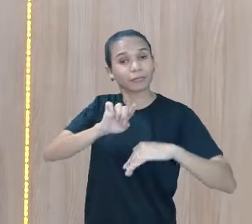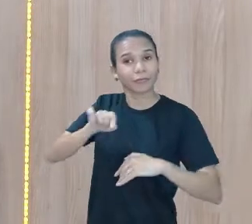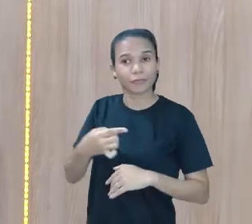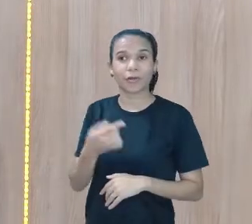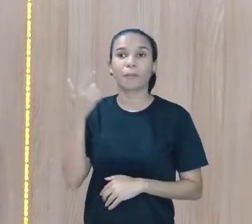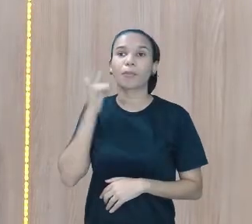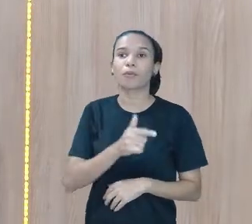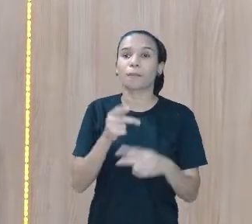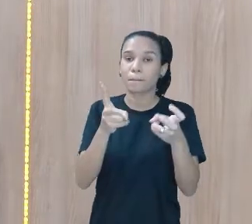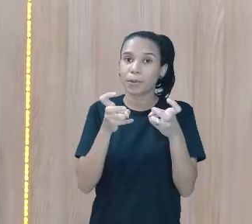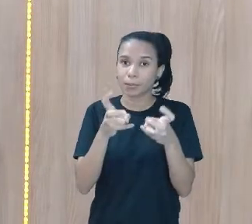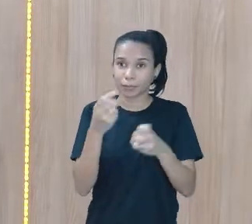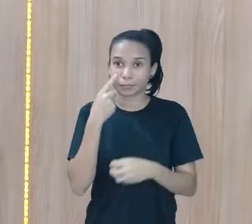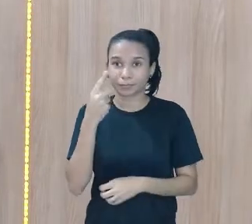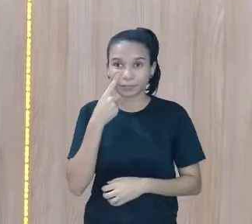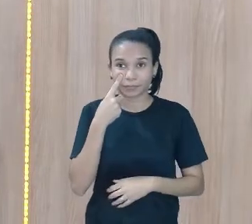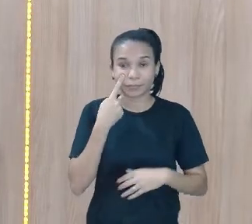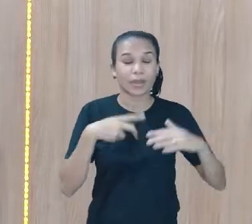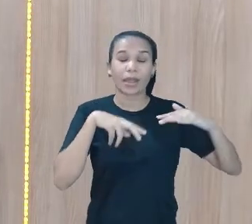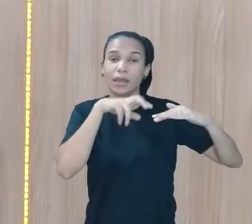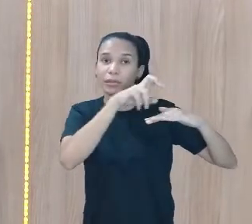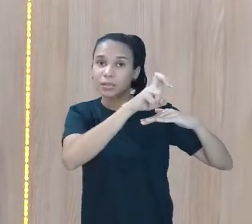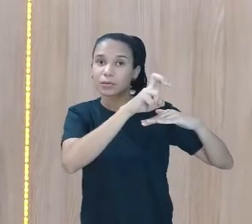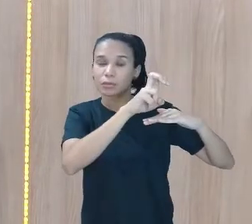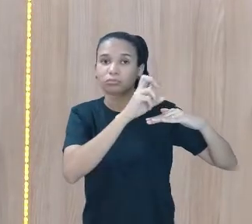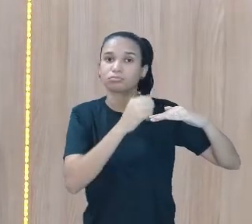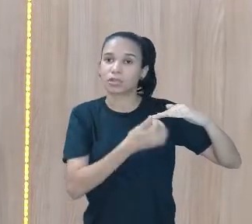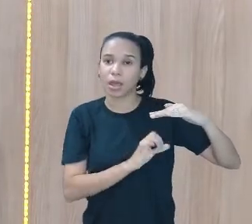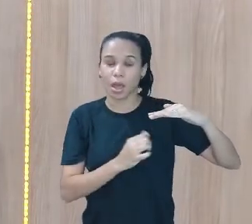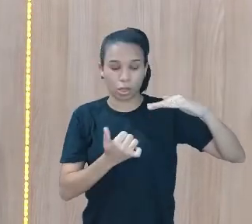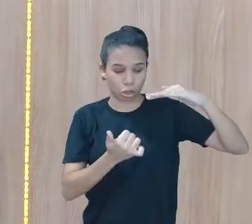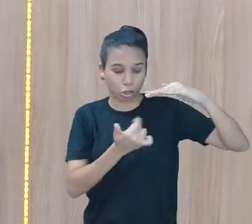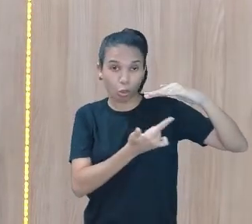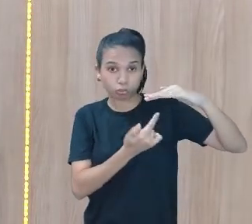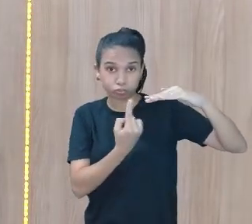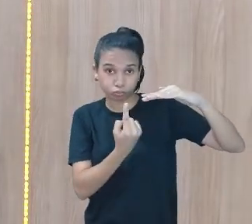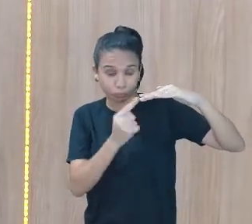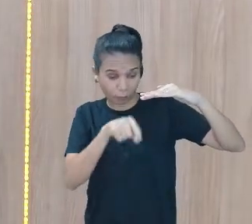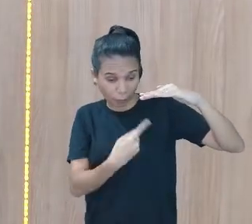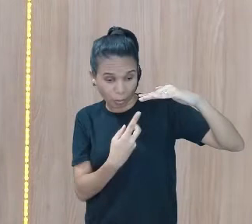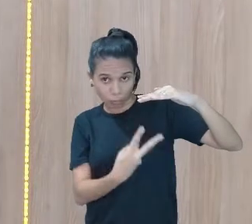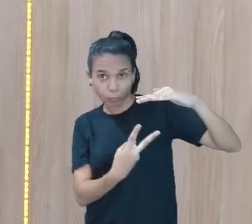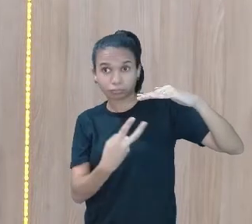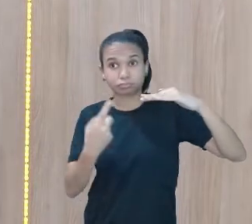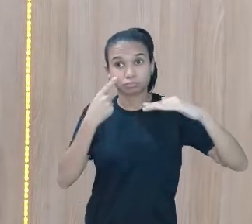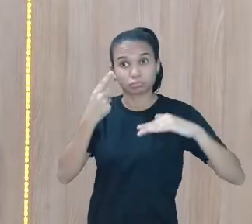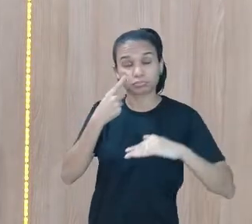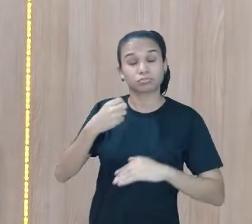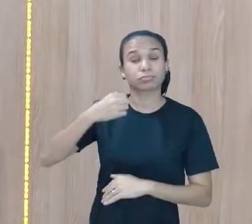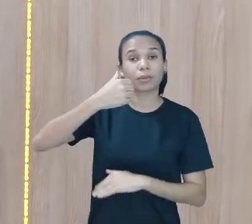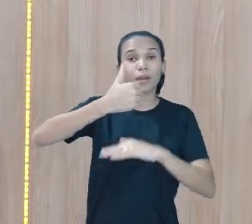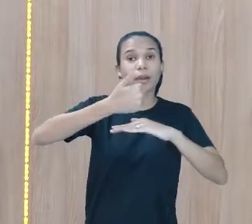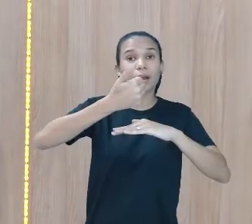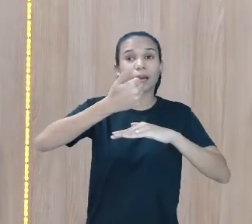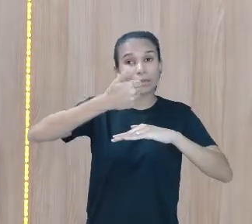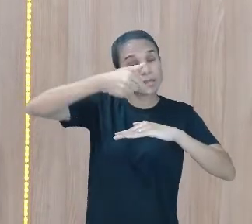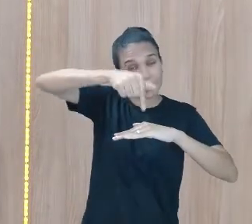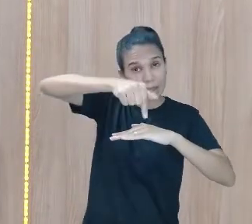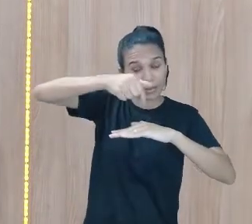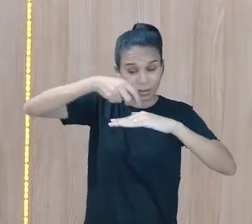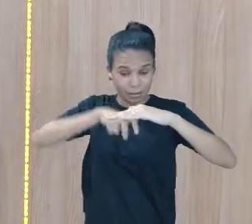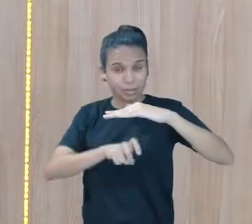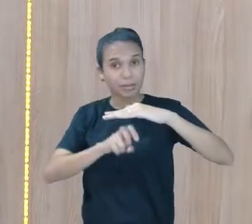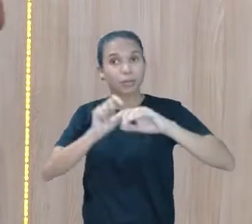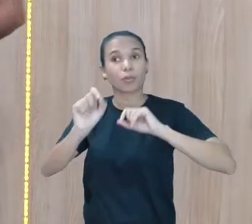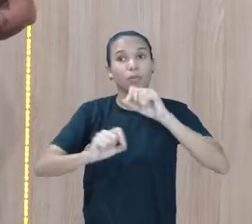eu consiga ver, ó, 5 sobre 6 é 12 sobre 10, que vai ser 1,2. Eu vou ter a fração 7